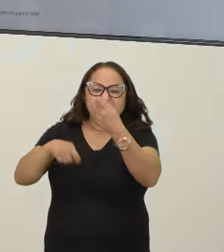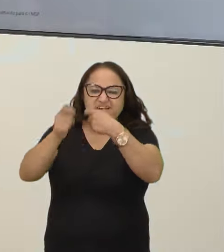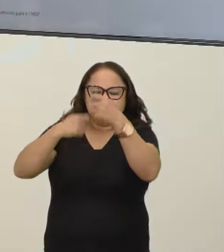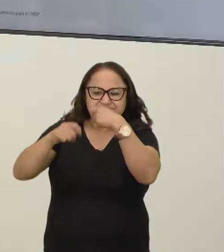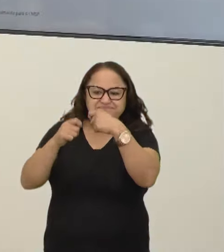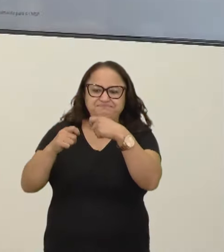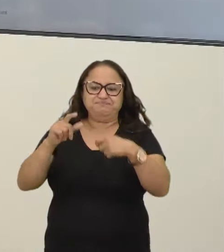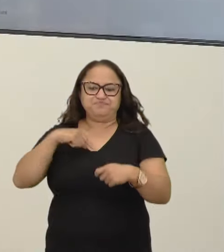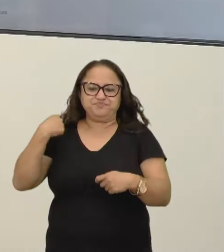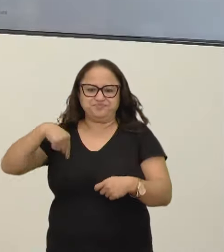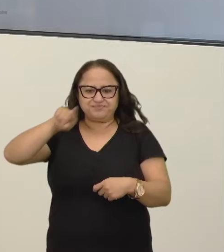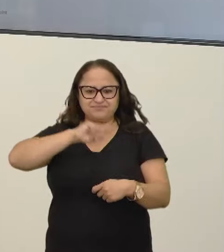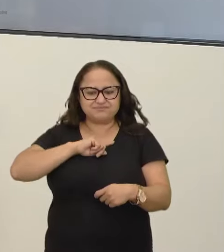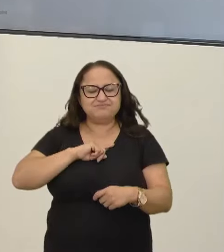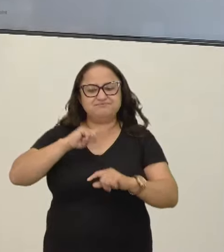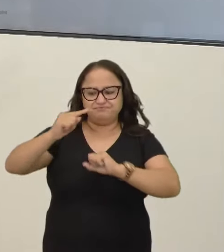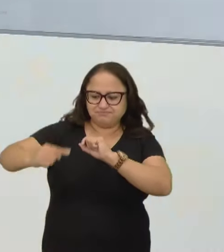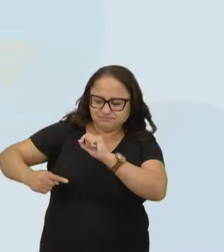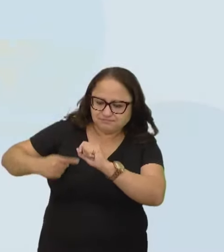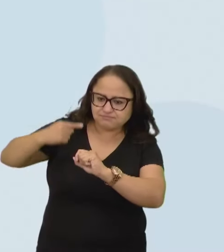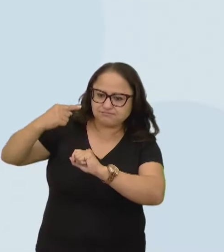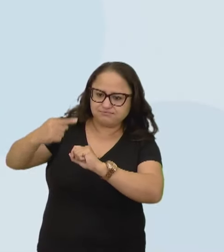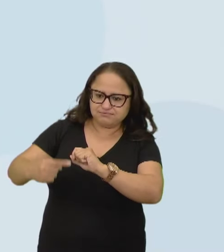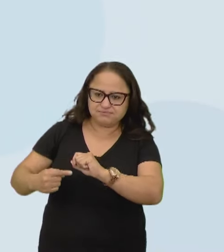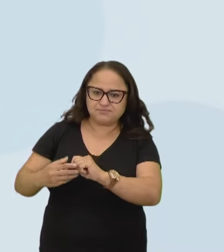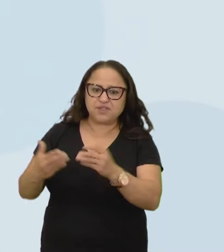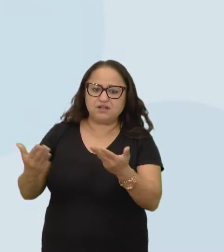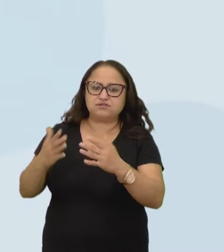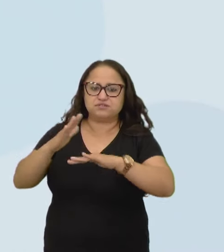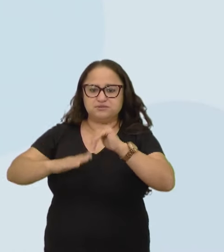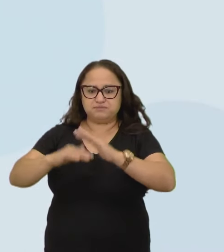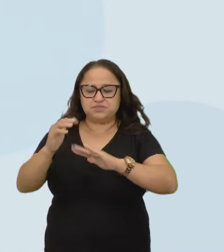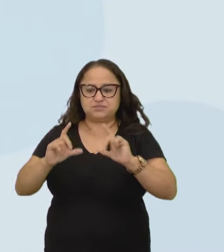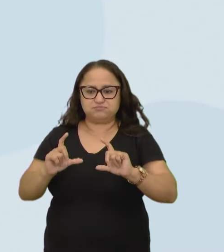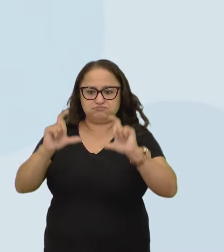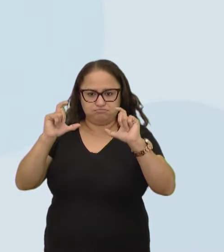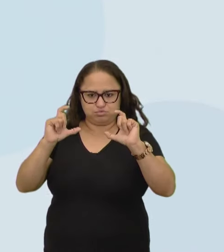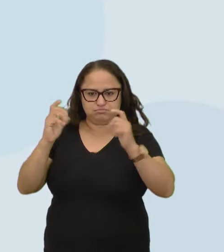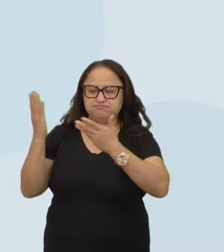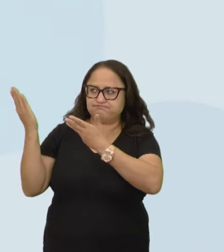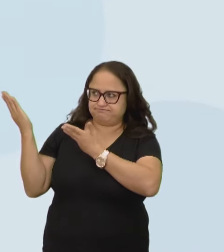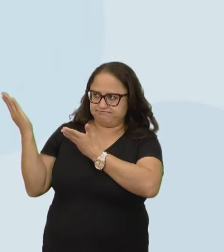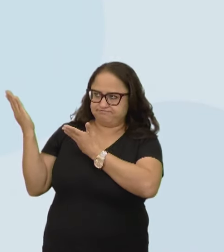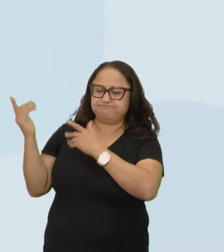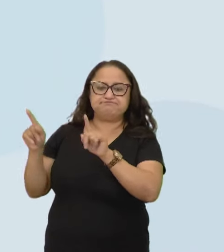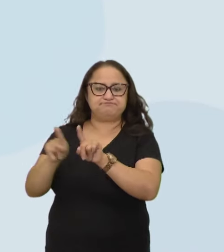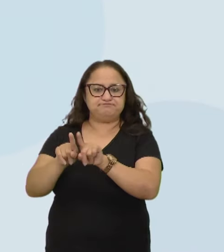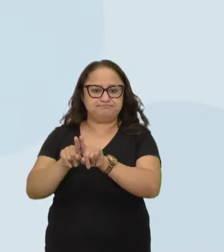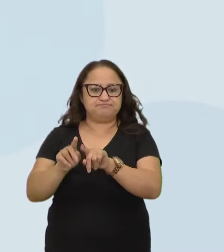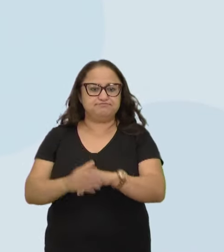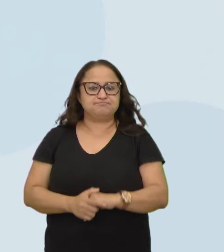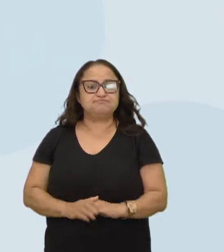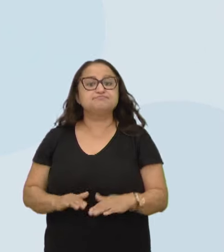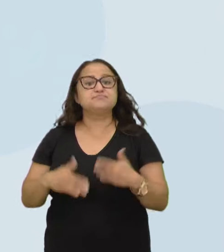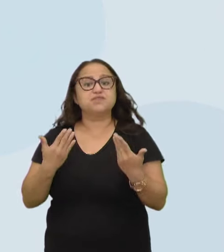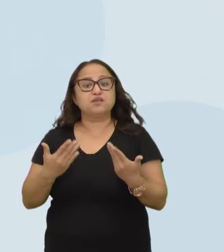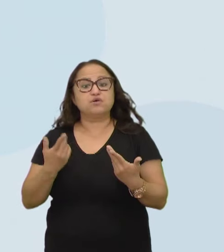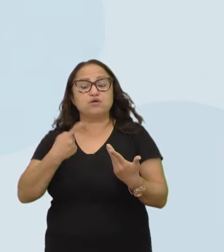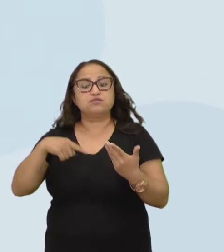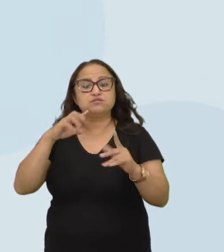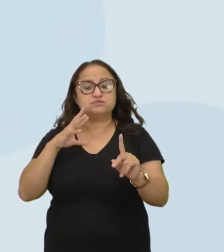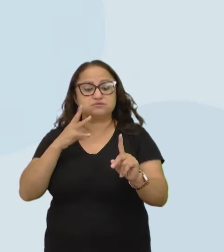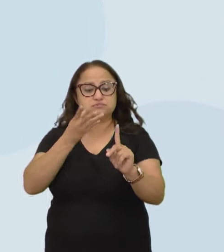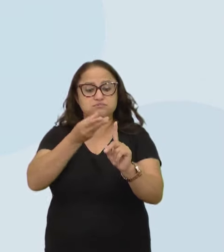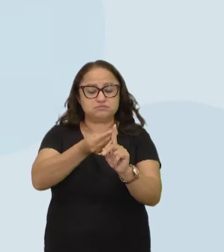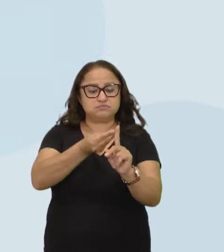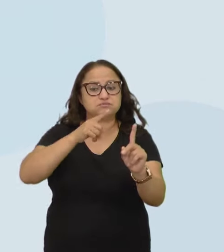diagrama do fluxo circular. E aqui as nossas habilidades e competências socioemocionais também. E a nossa bibliografia